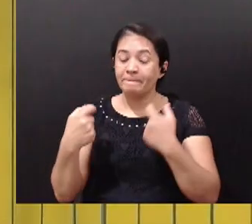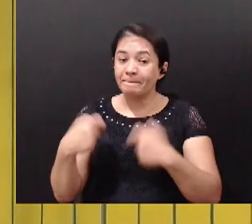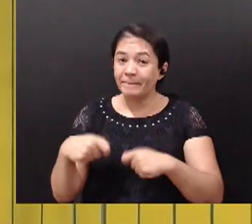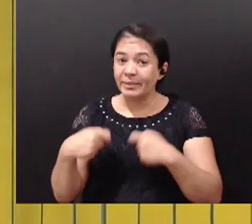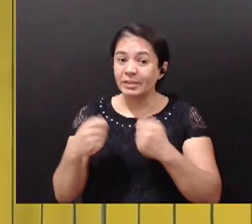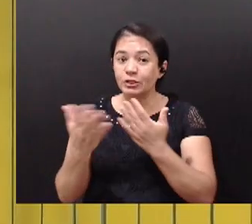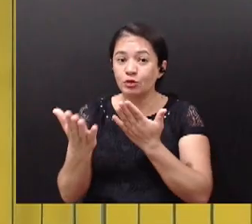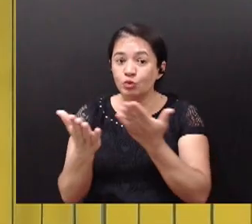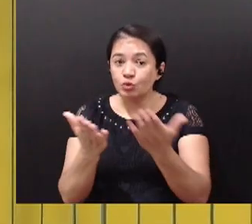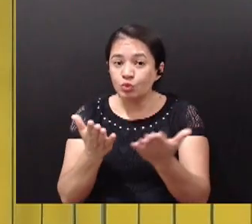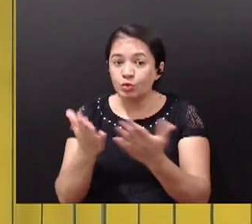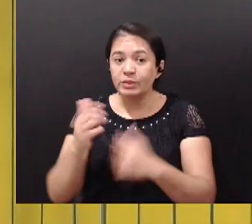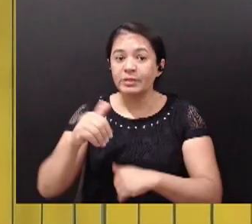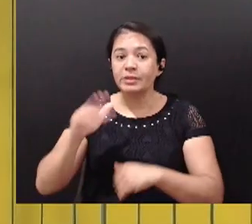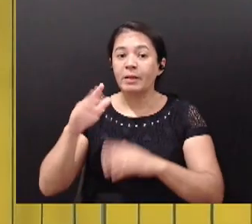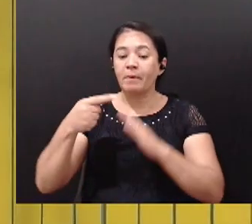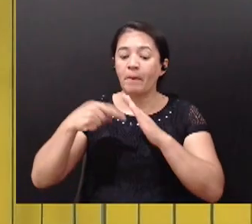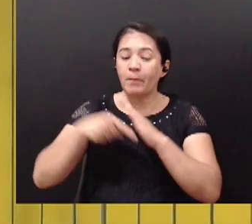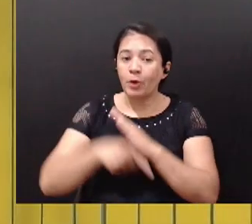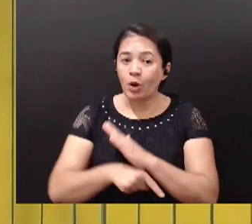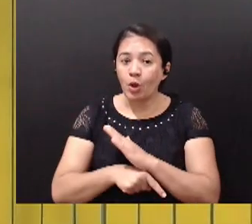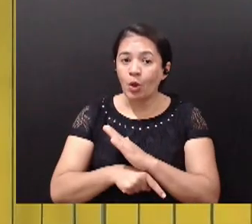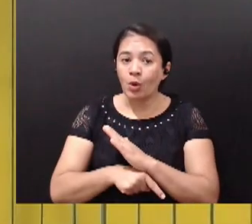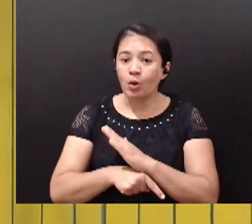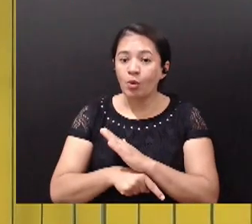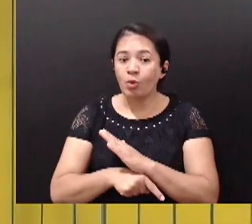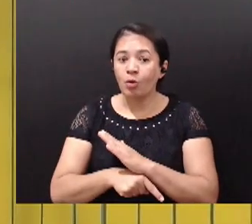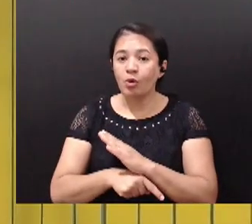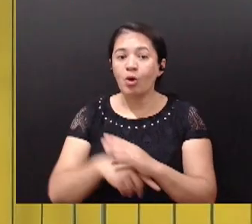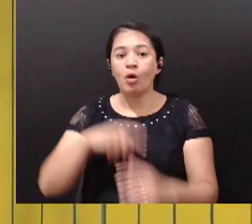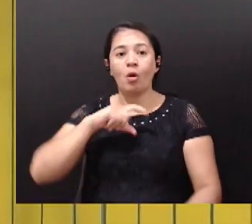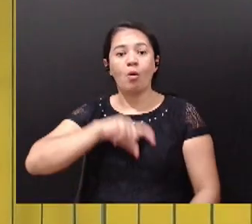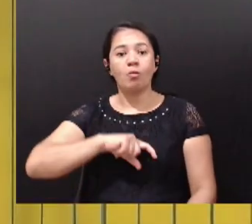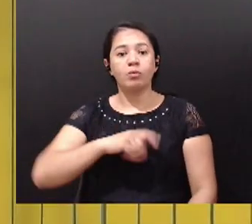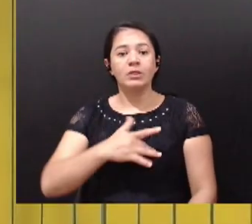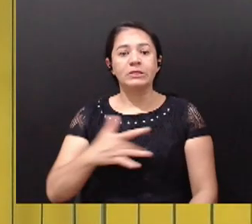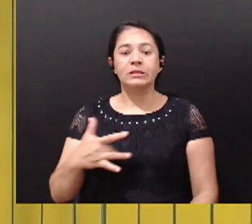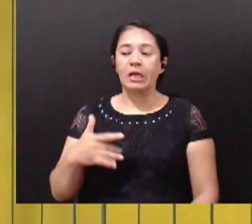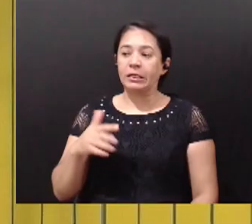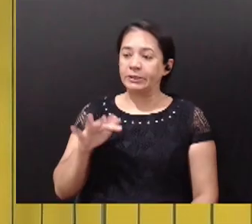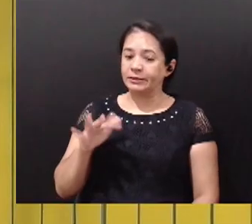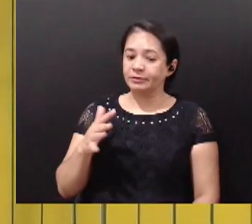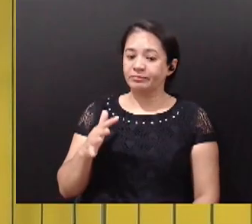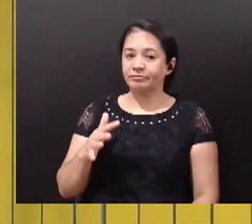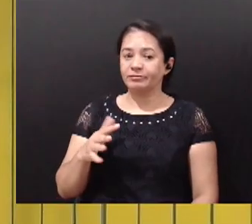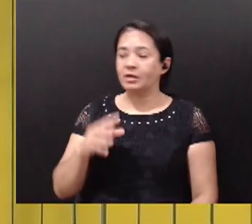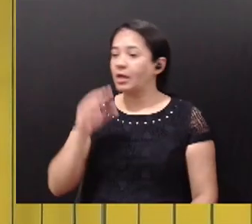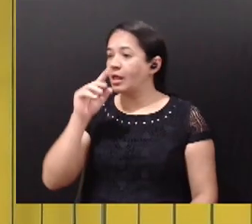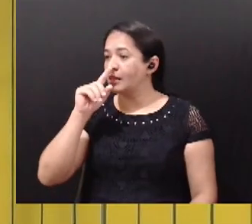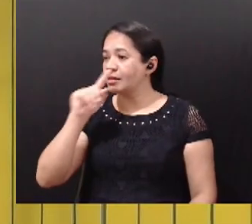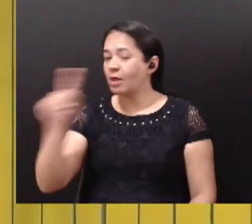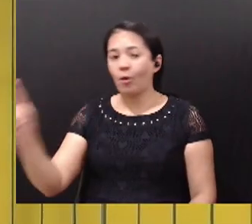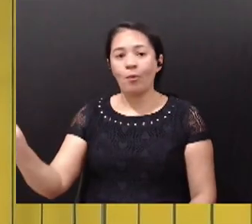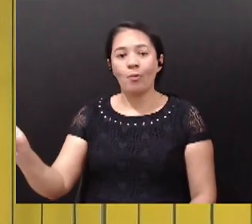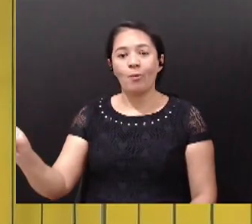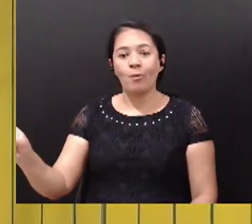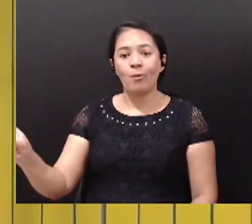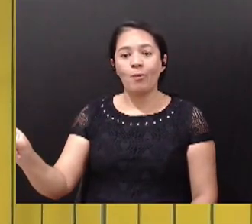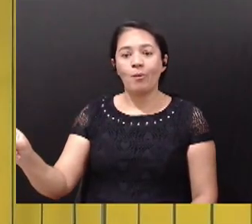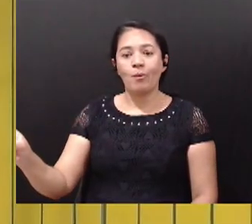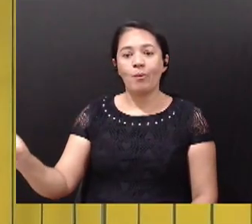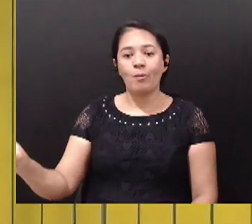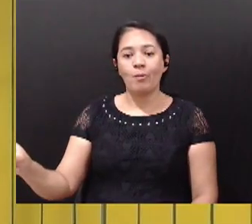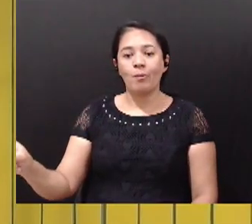mais abrangente, mais robusto, o plano de saúde muitas vezes acaba negando, né, a continuidade